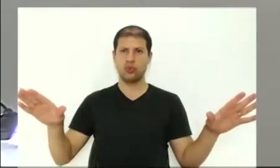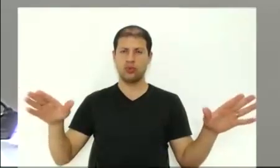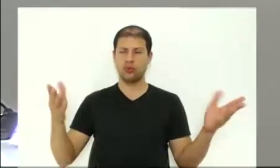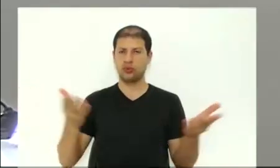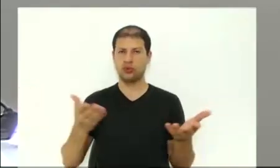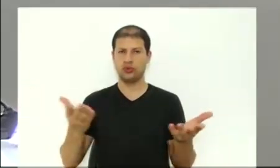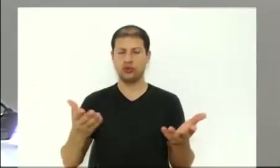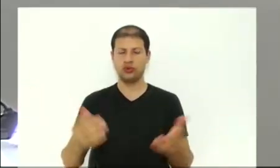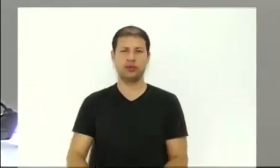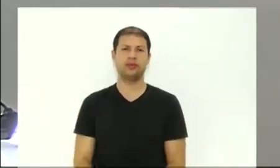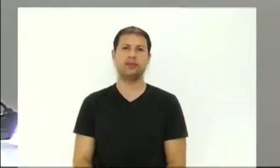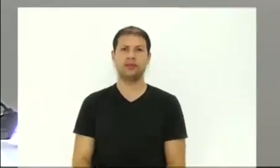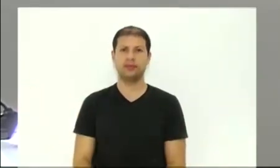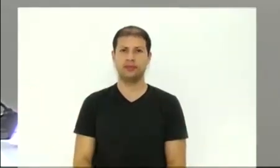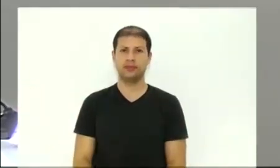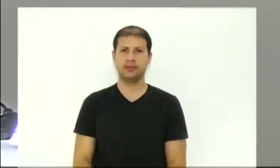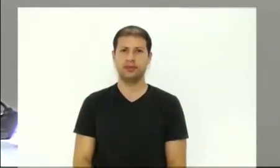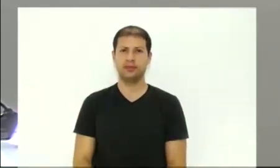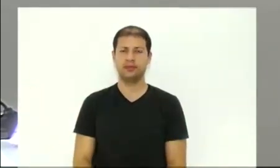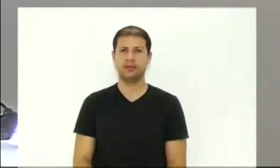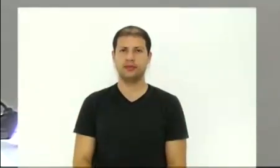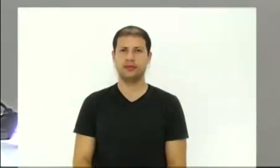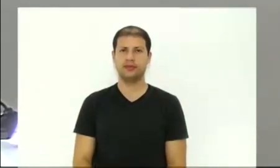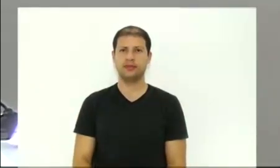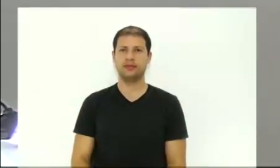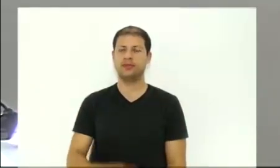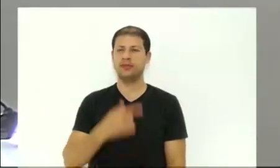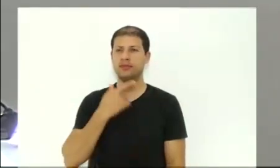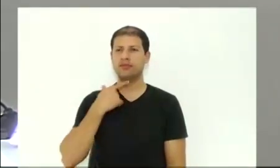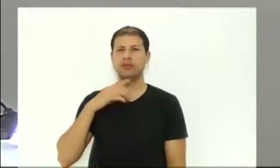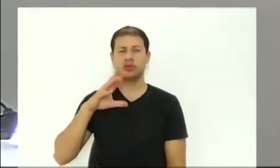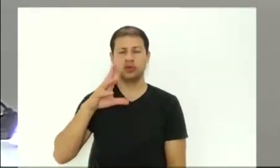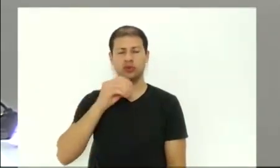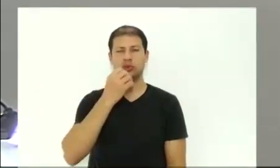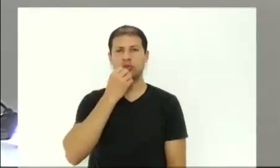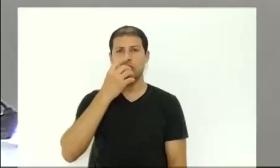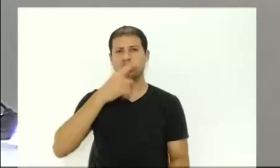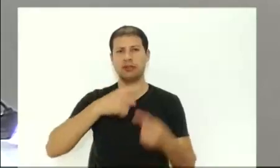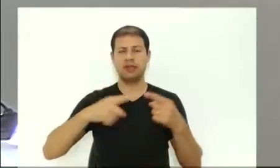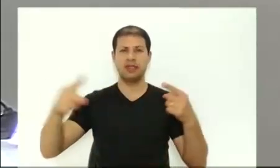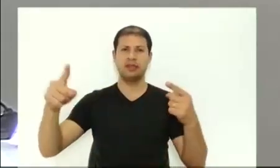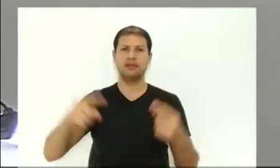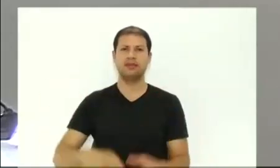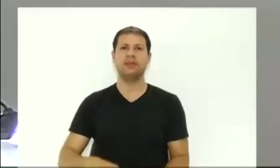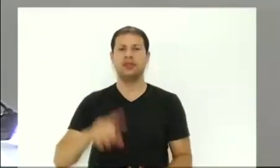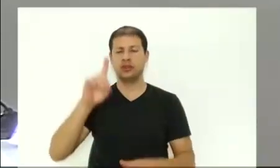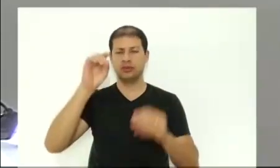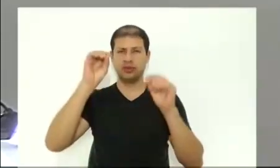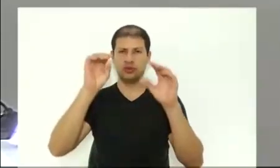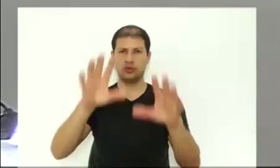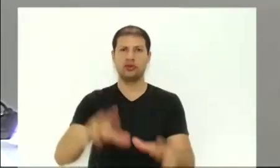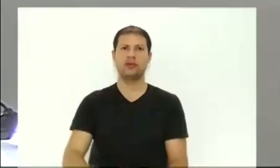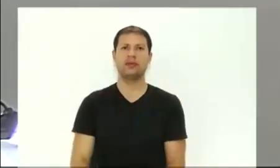ordinária, desejando a todos uma boa semana e Deus abençoe.